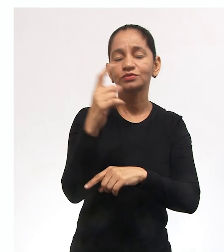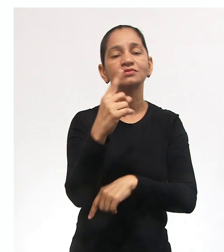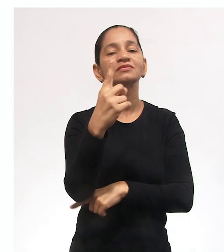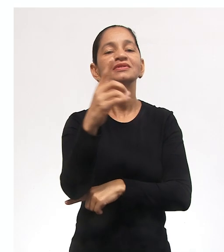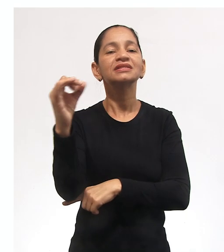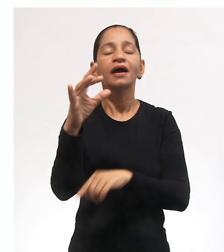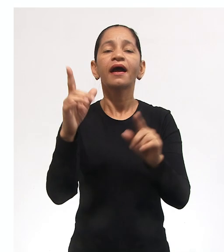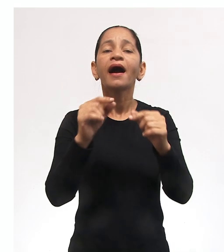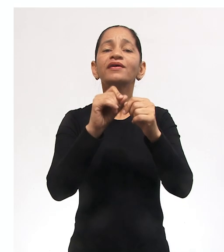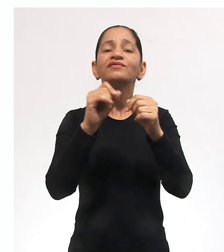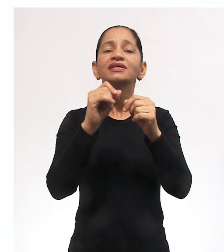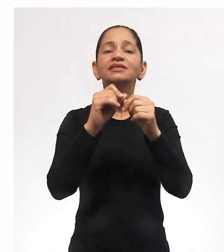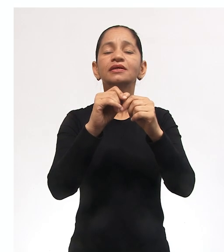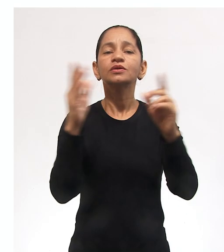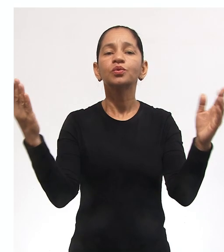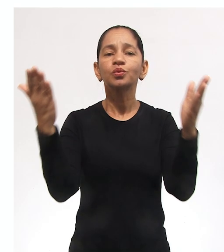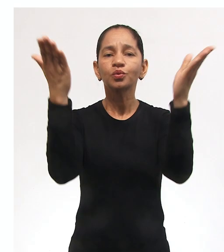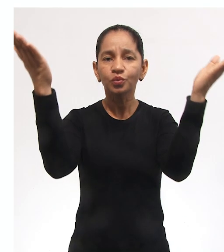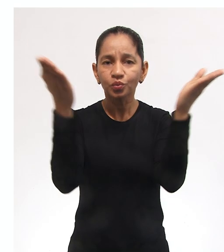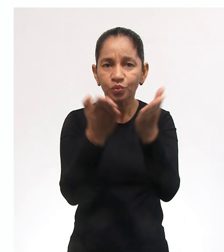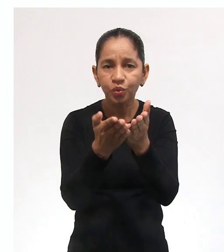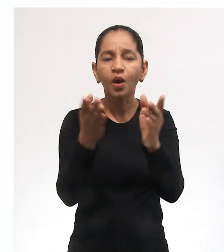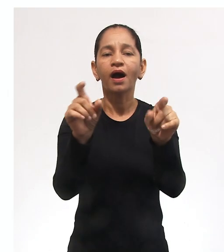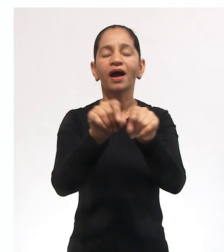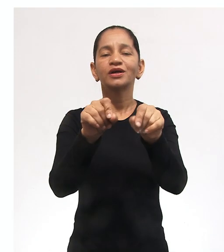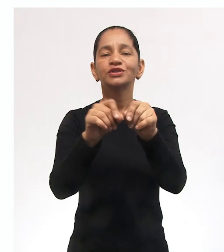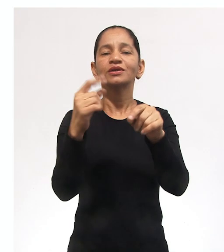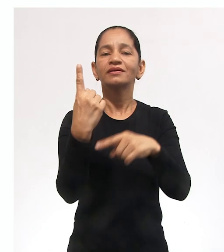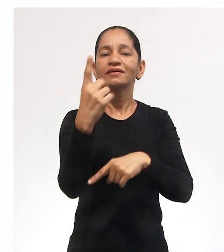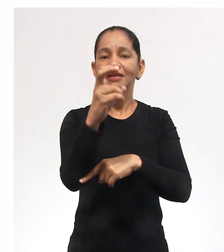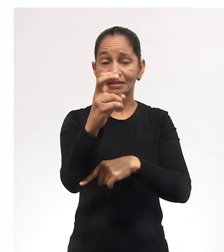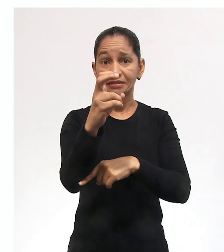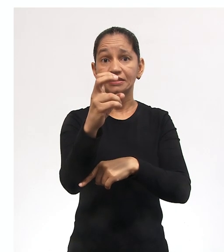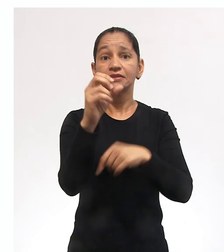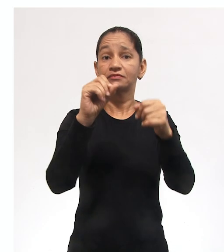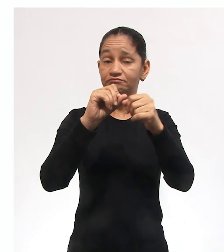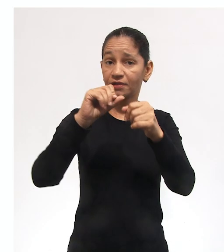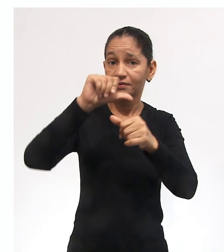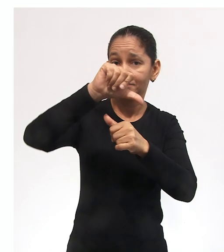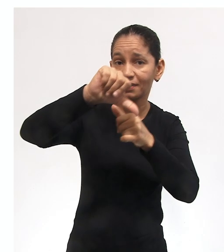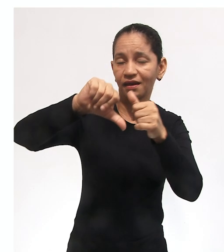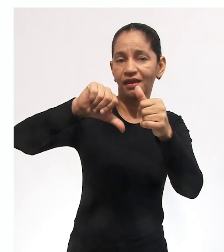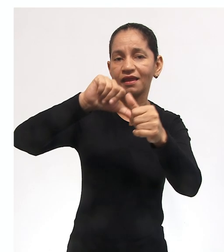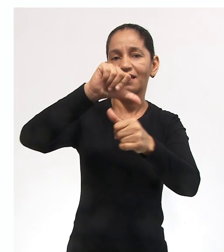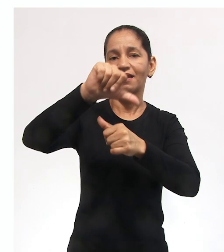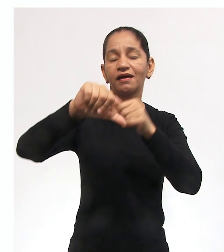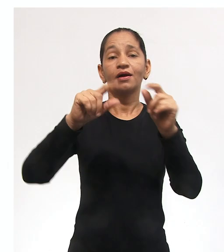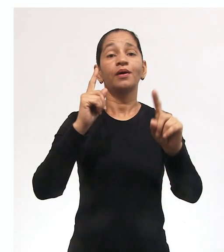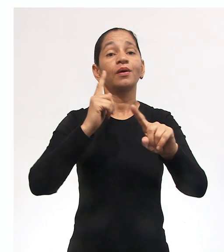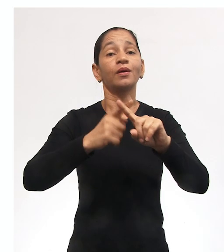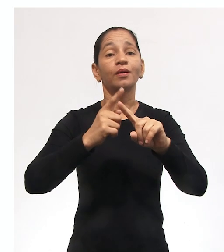gente vai ter 15. Como nós estamos querendo transformar em fração, a gente precisa colocar o símbolo da fração,